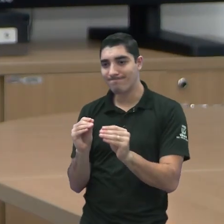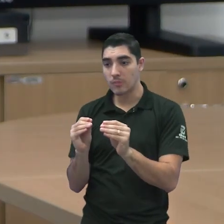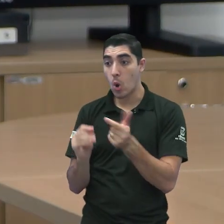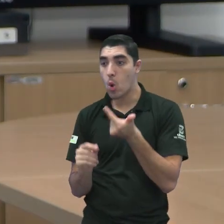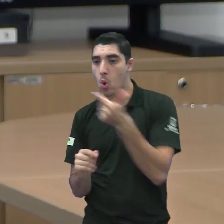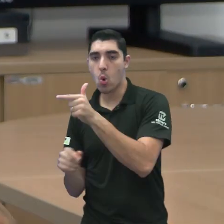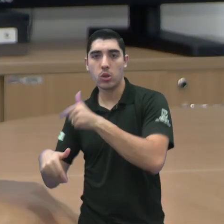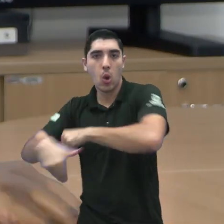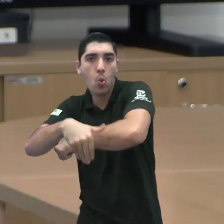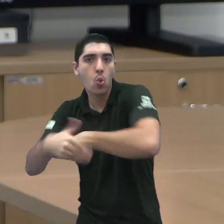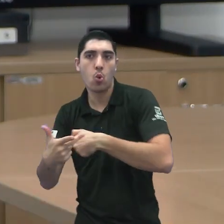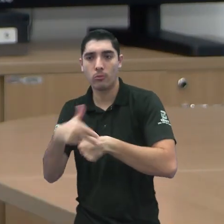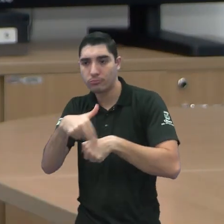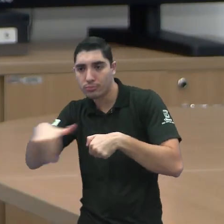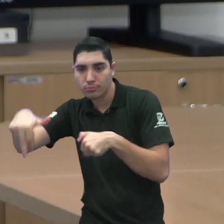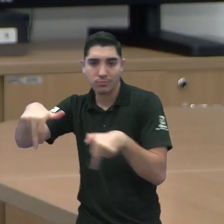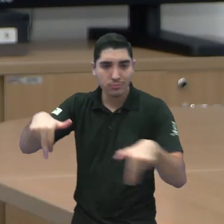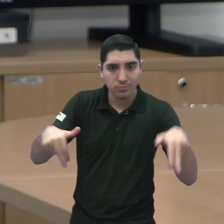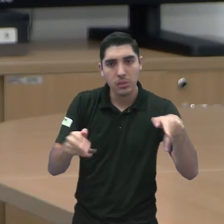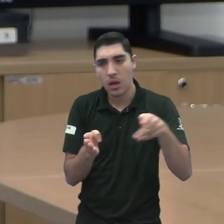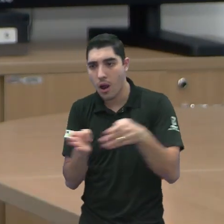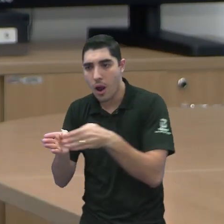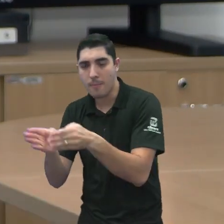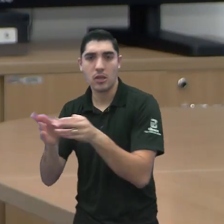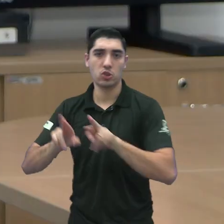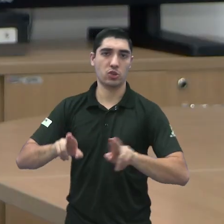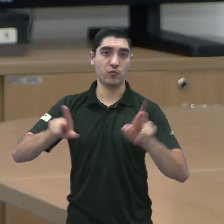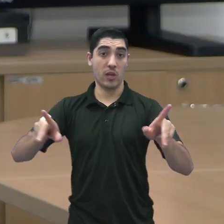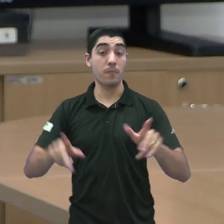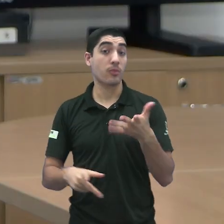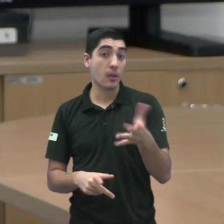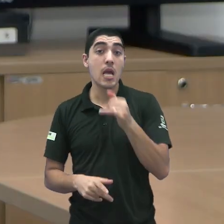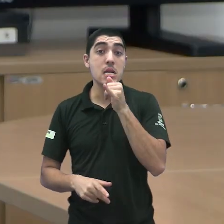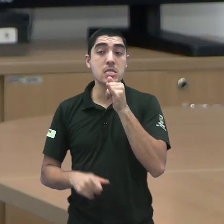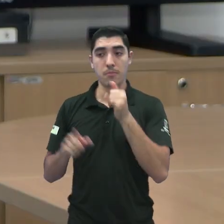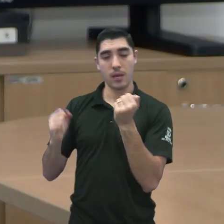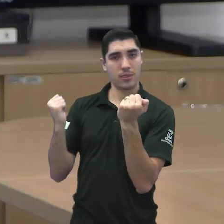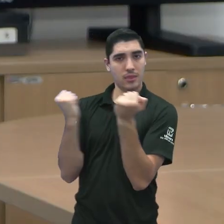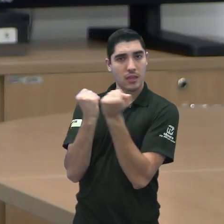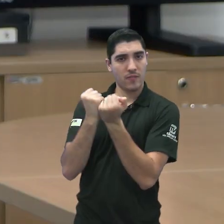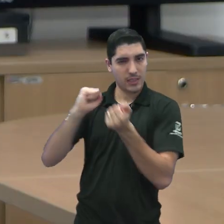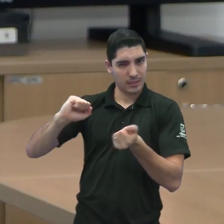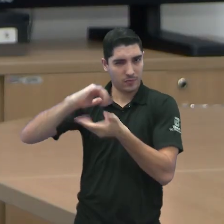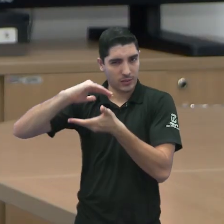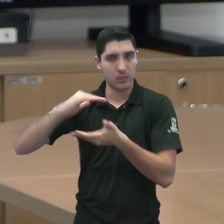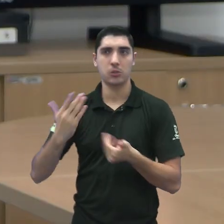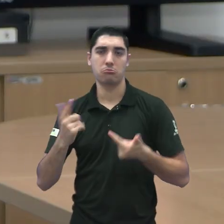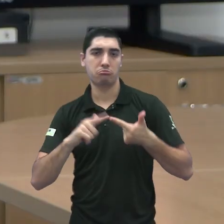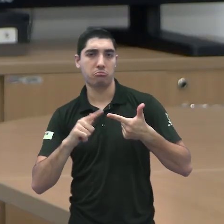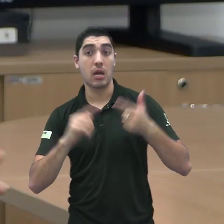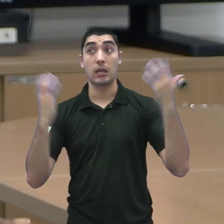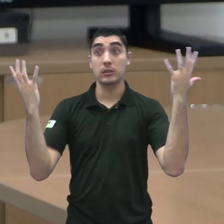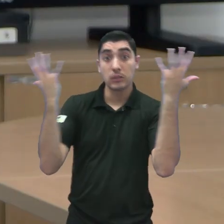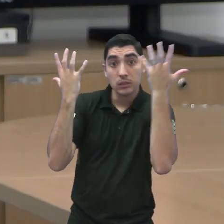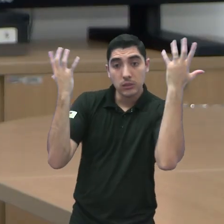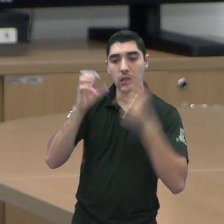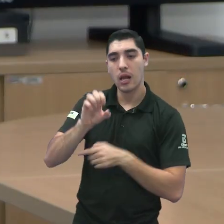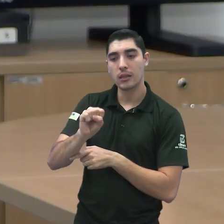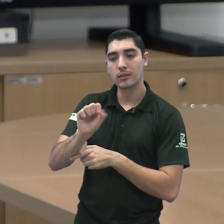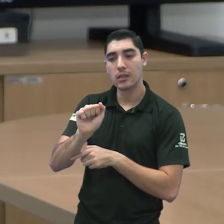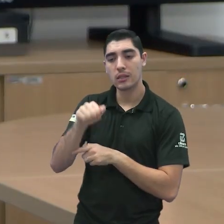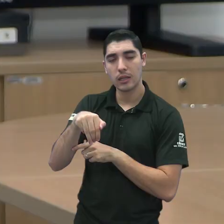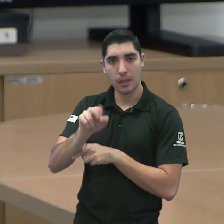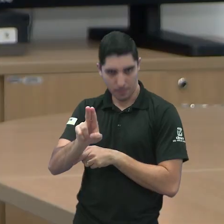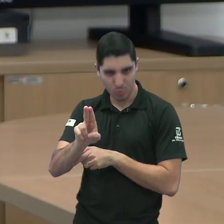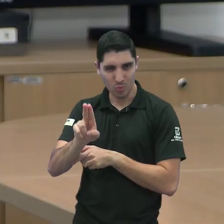gente realiza rotas alternativas, a Defesa Civil, outros órgãos, né, como o SAMU, eles conseguem de